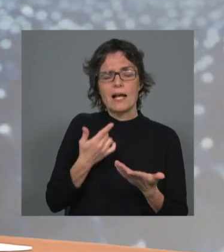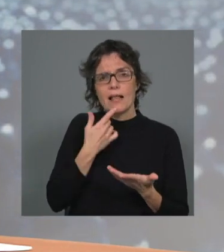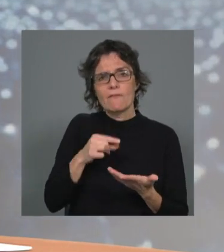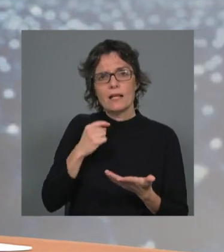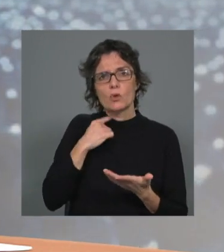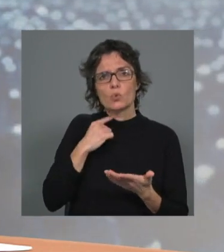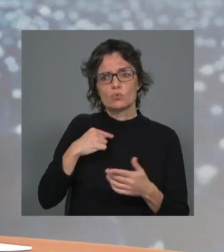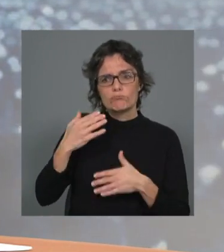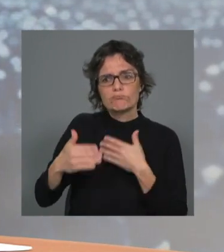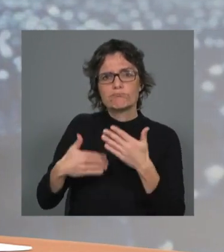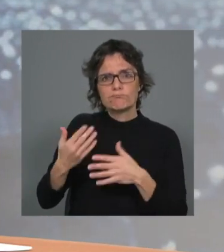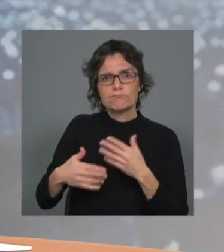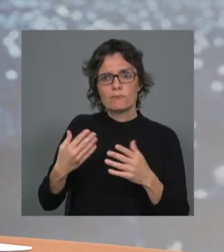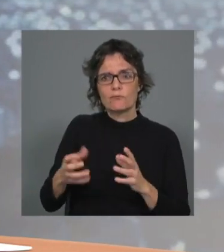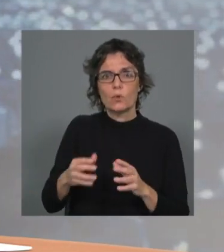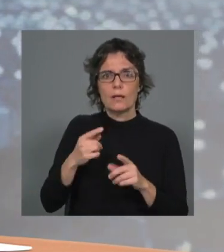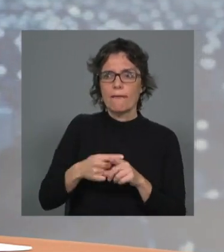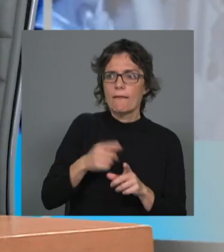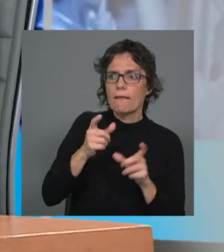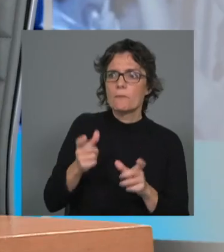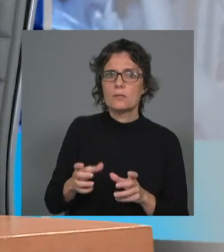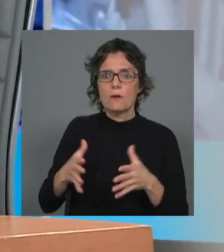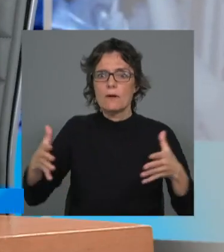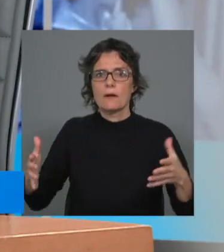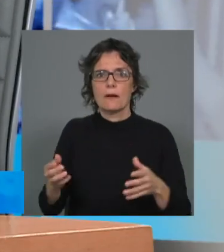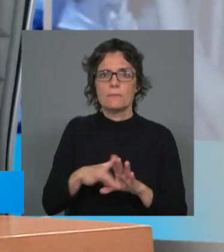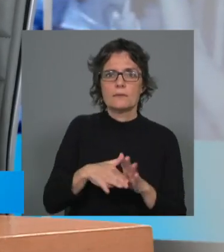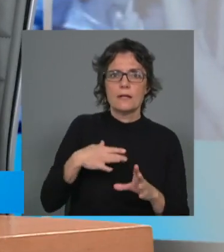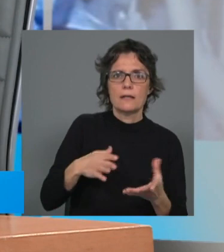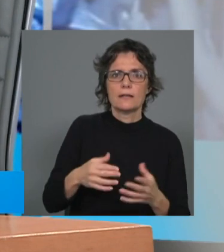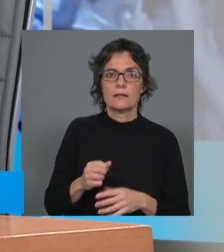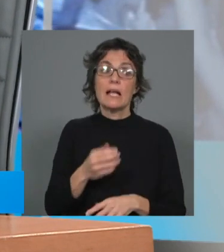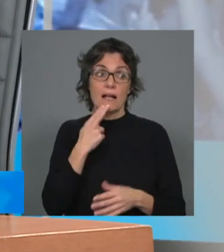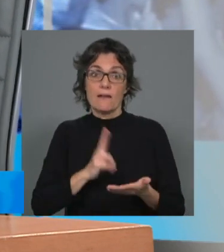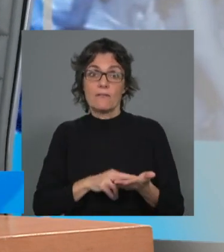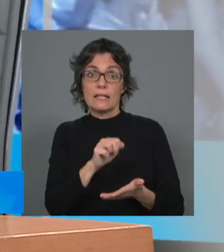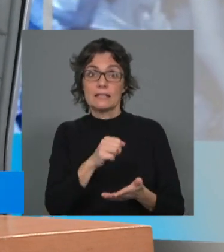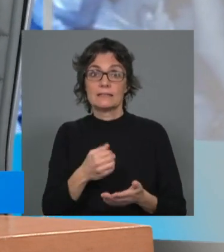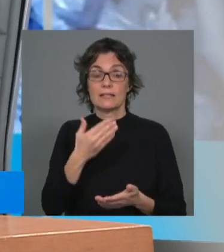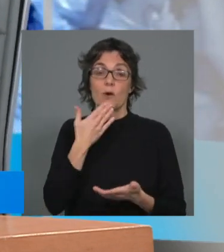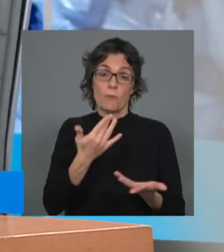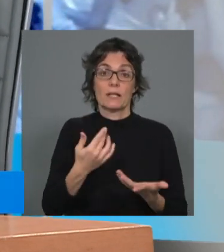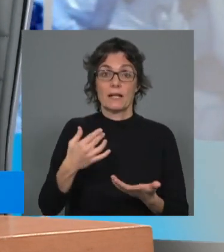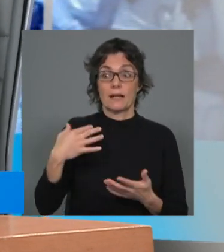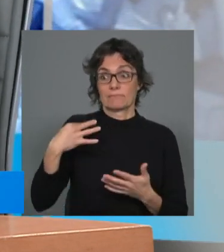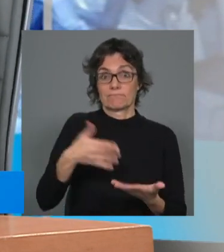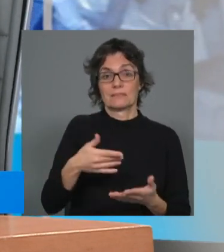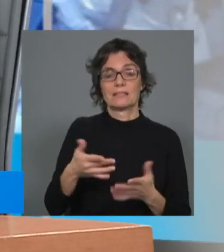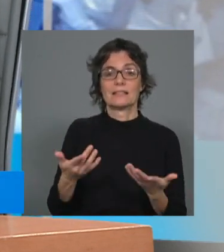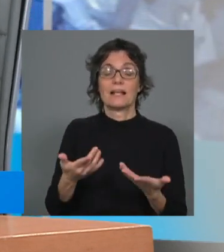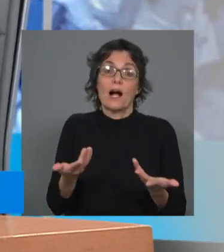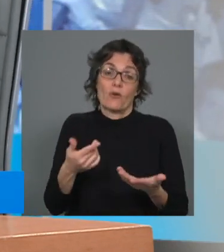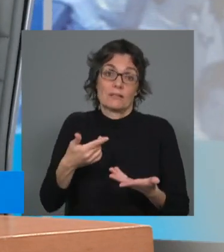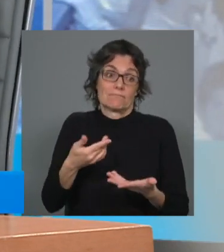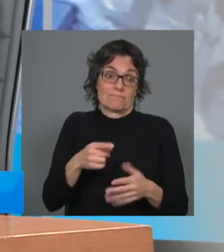mais interessados em participar. É verdade, muito obrigada pelo convite de vir aqui. Não é propriamente para chamar mais pessoas,